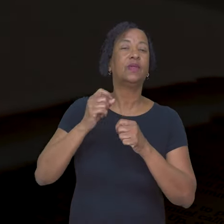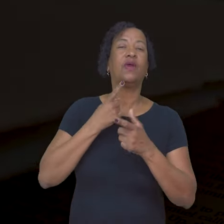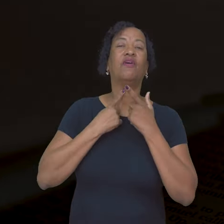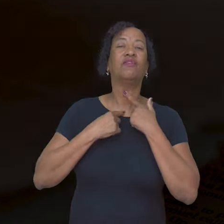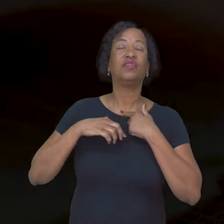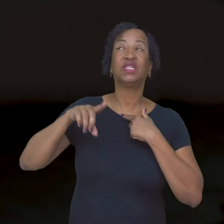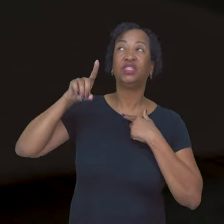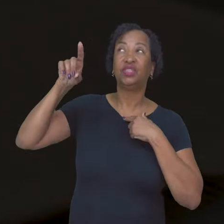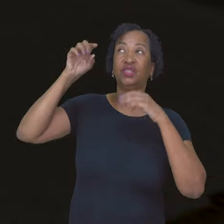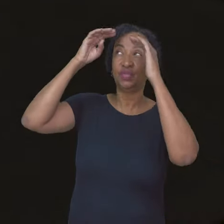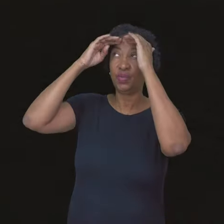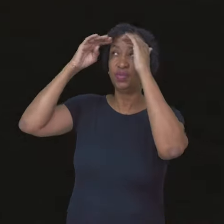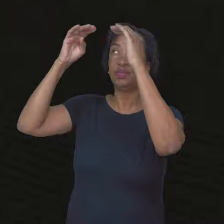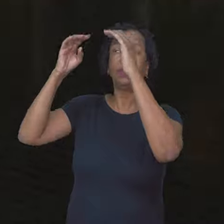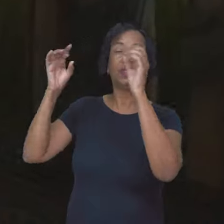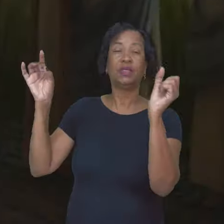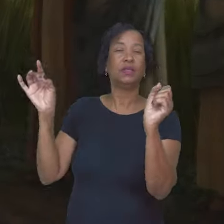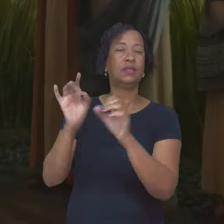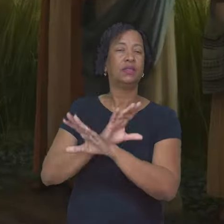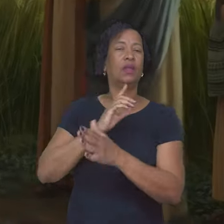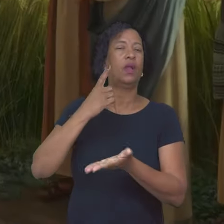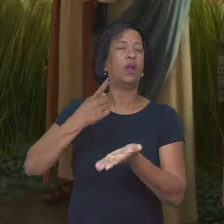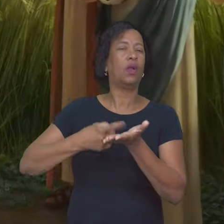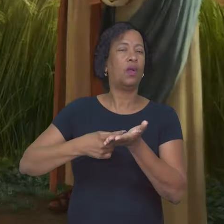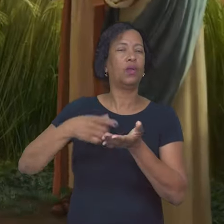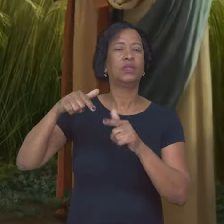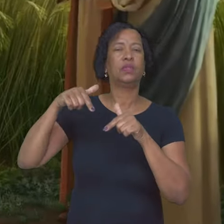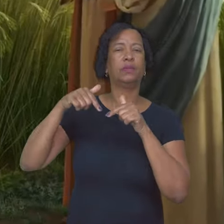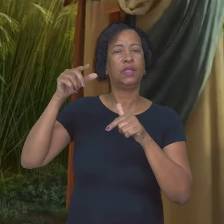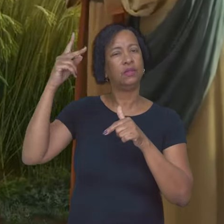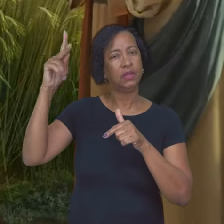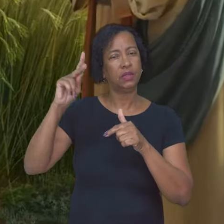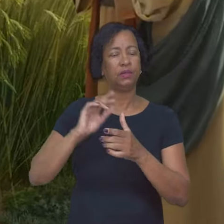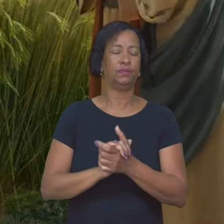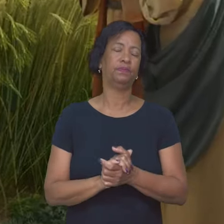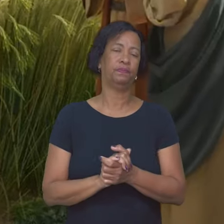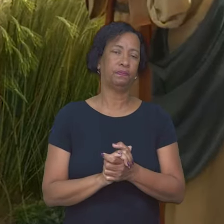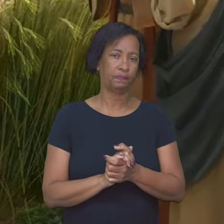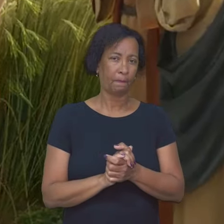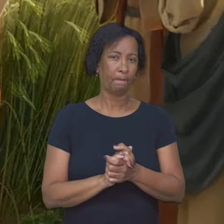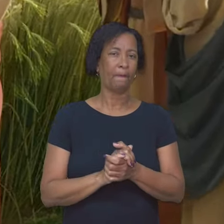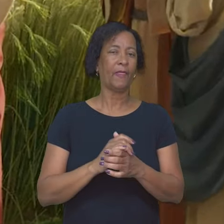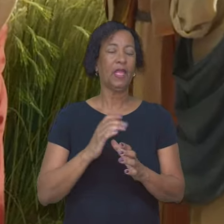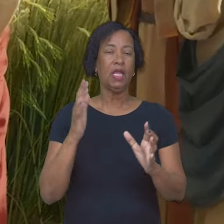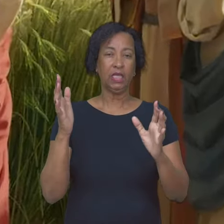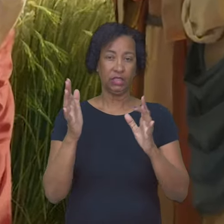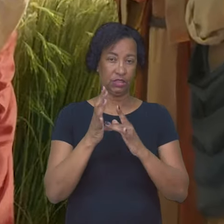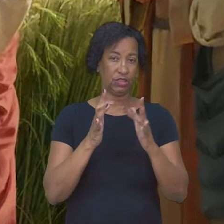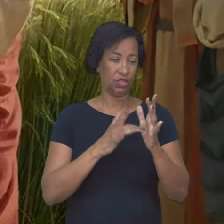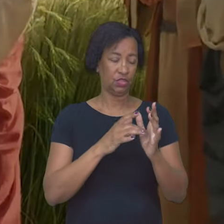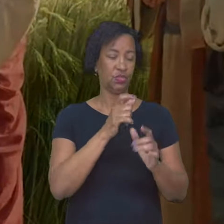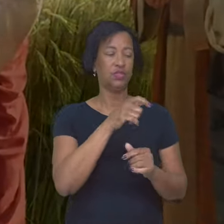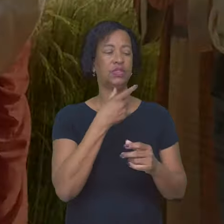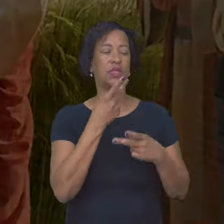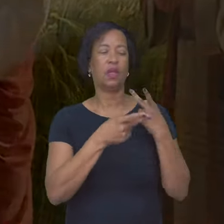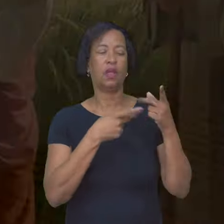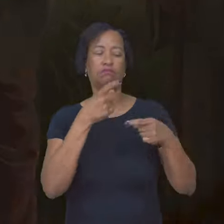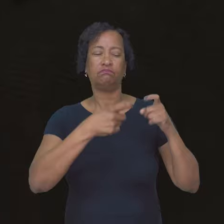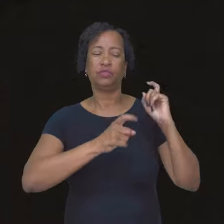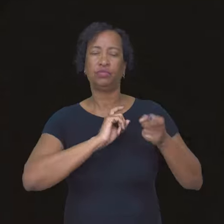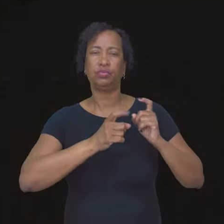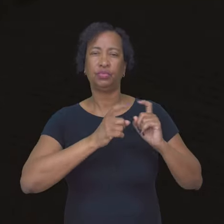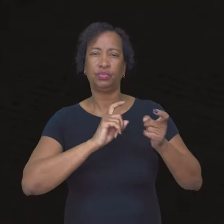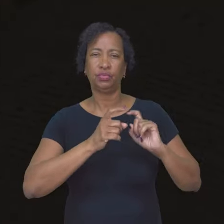concluir a sua obra no capítulo 5 de João Jesus está debatendo com os líderes religiosos e diz